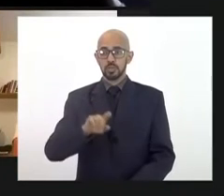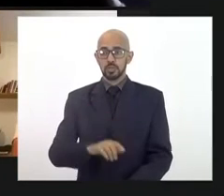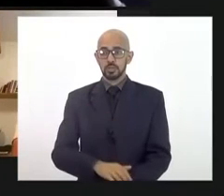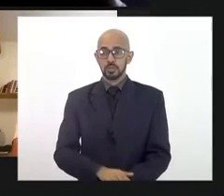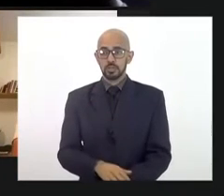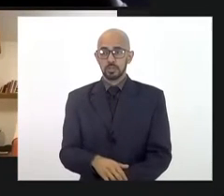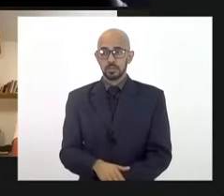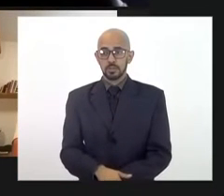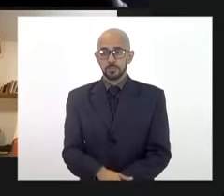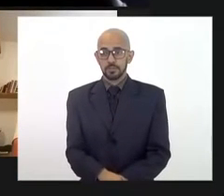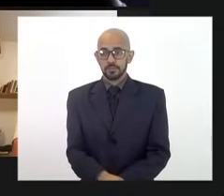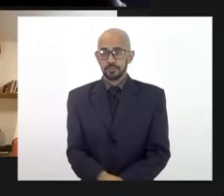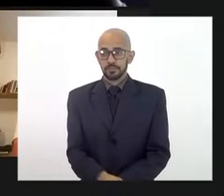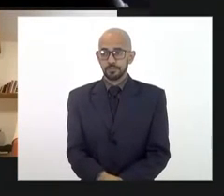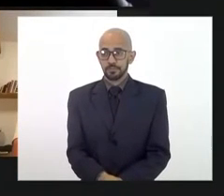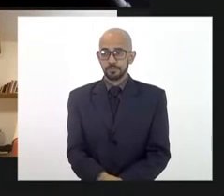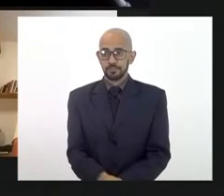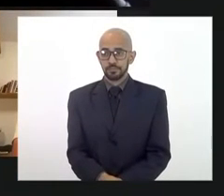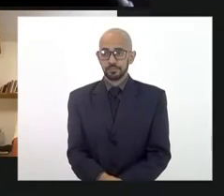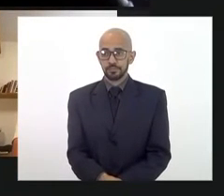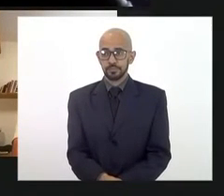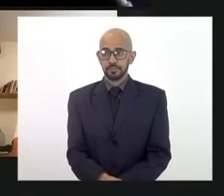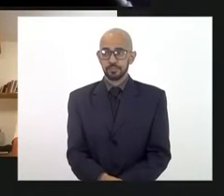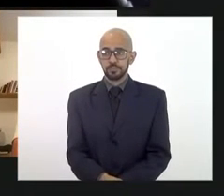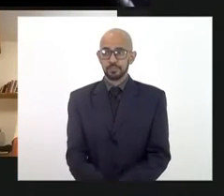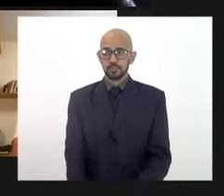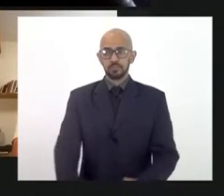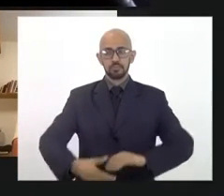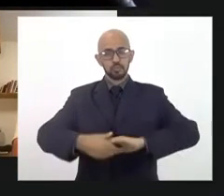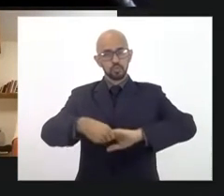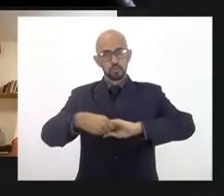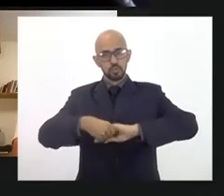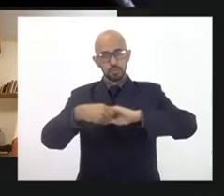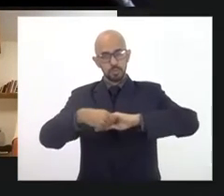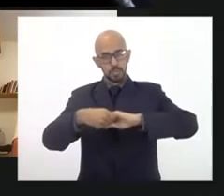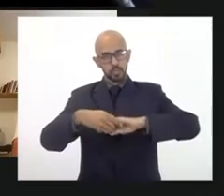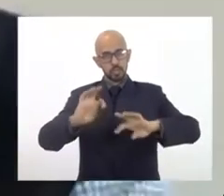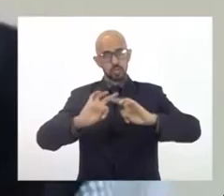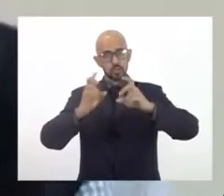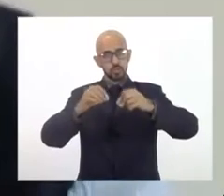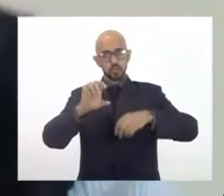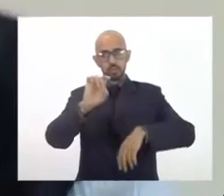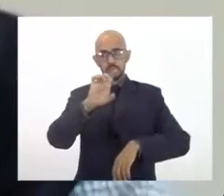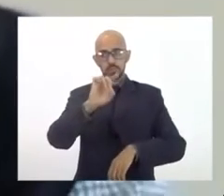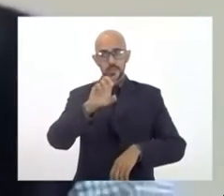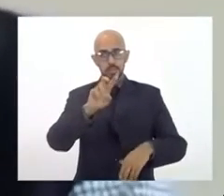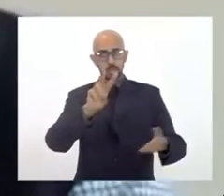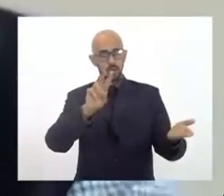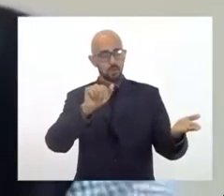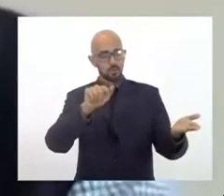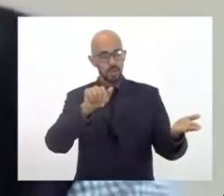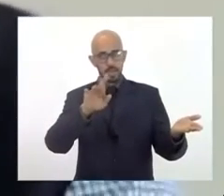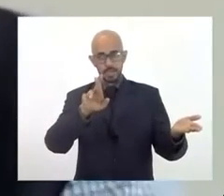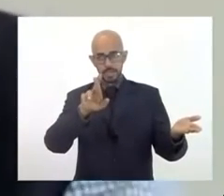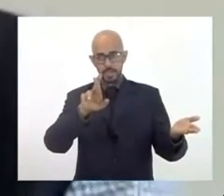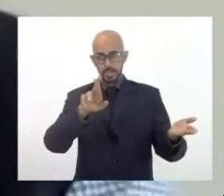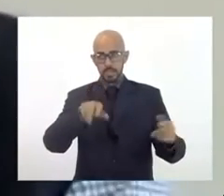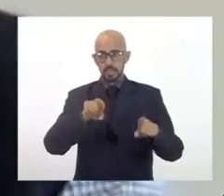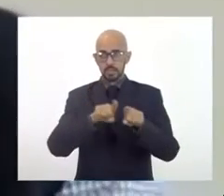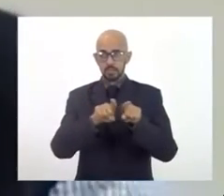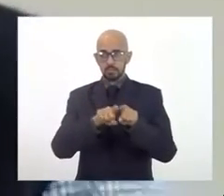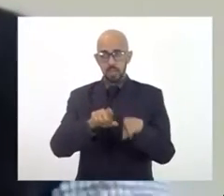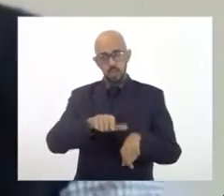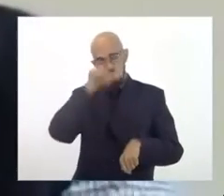Caetano. Meus cumprimentos a todos, mas em especial ao Wagner, ao deputado Luiz Paulo, à Magda,